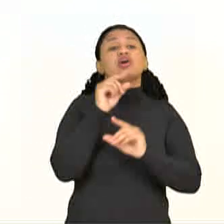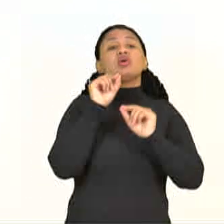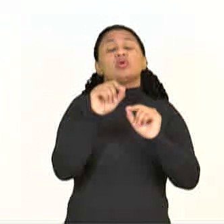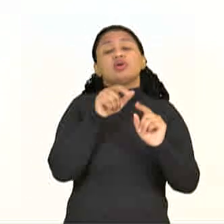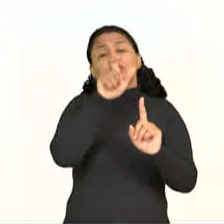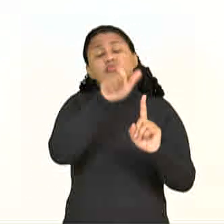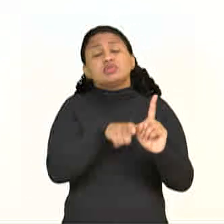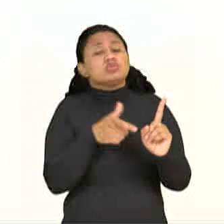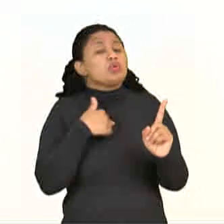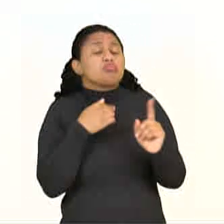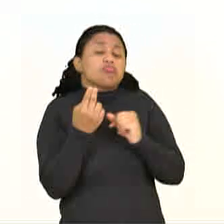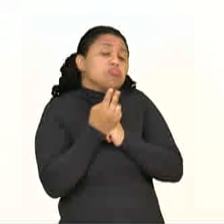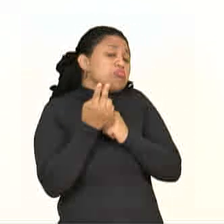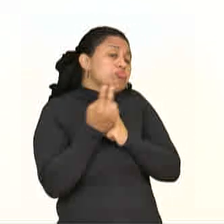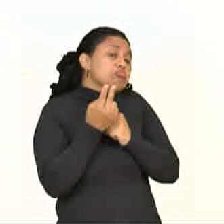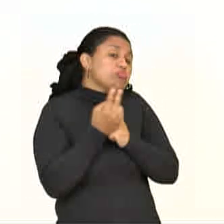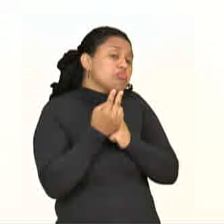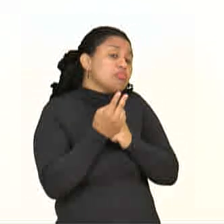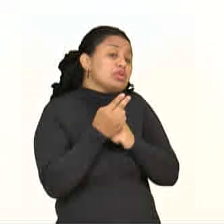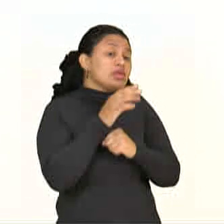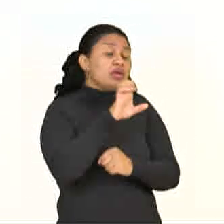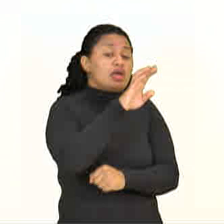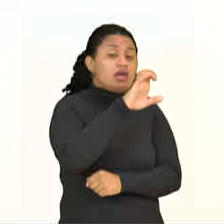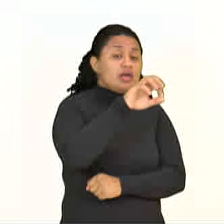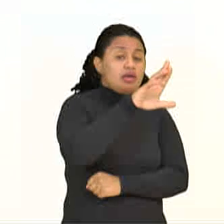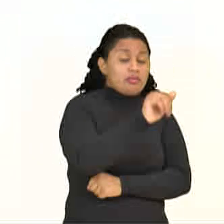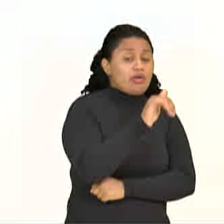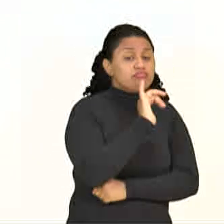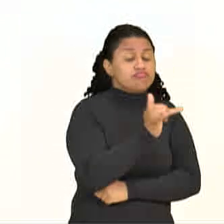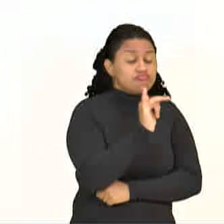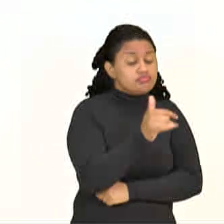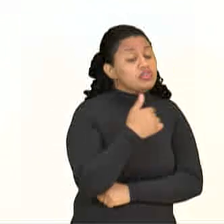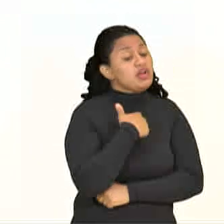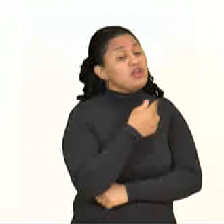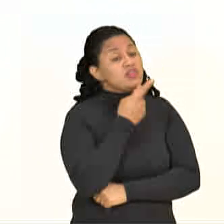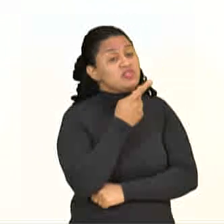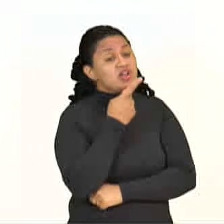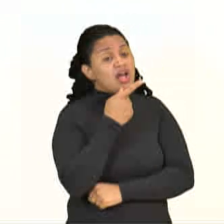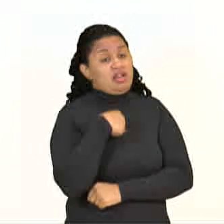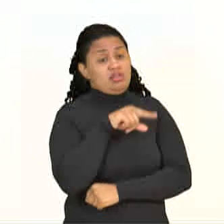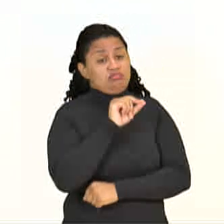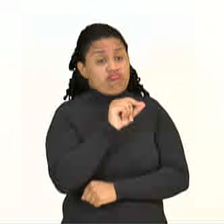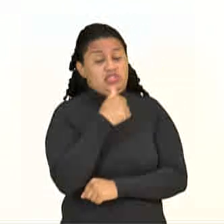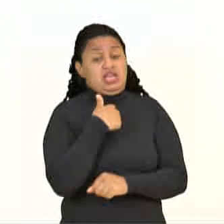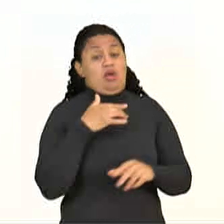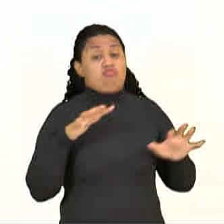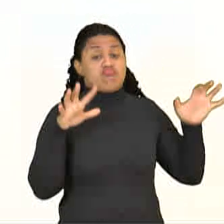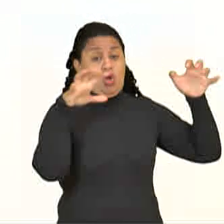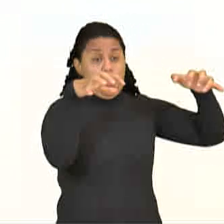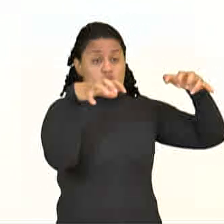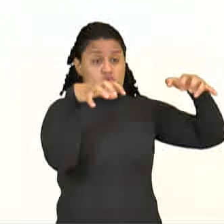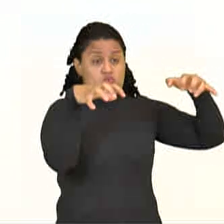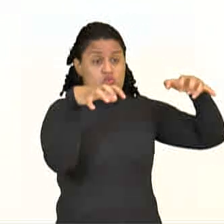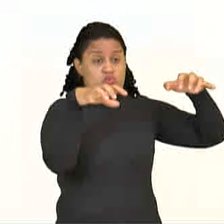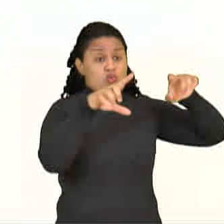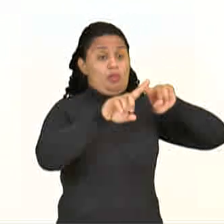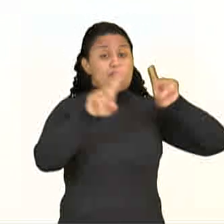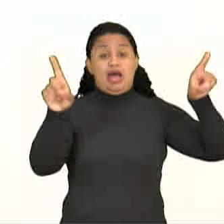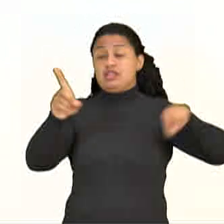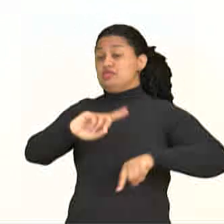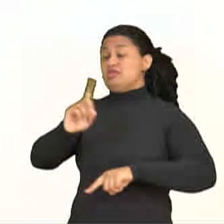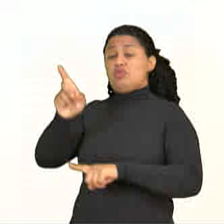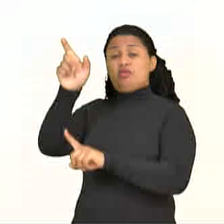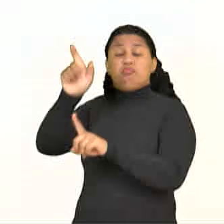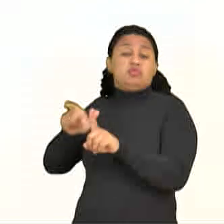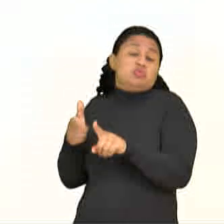ser indefeso, e embora na sua narrativa Victor se refira à sua criação como monstro. Olha a oposição, né?